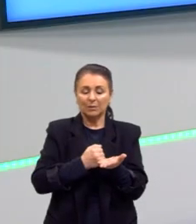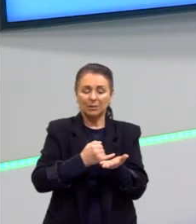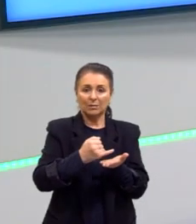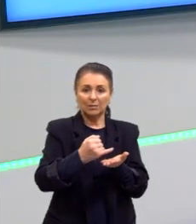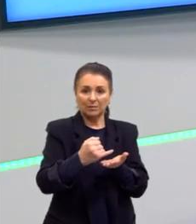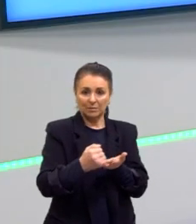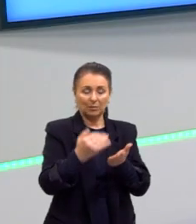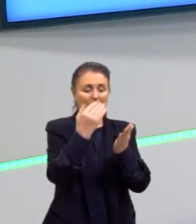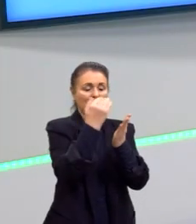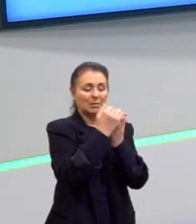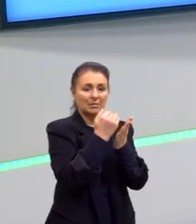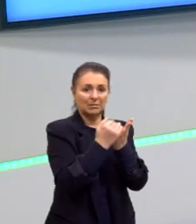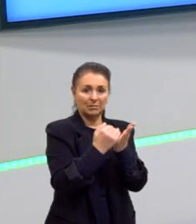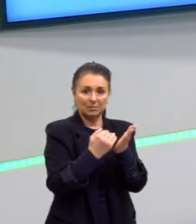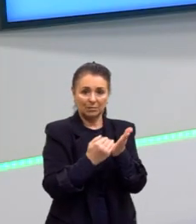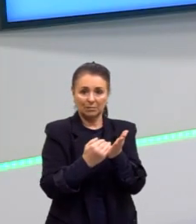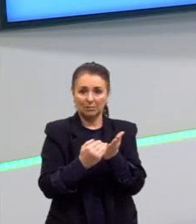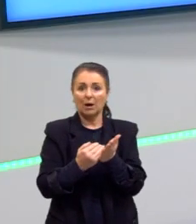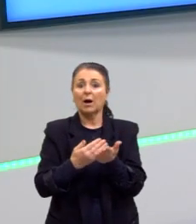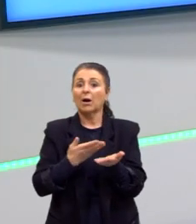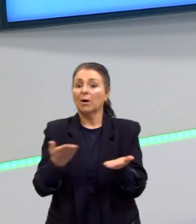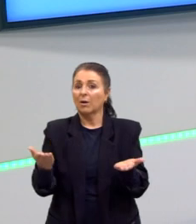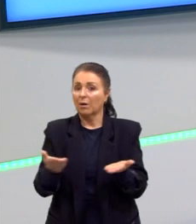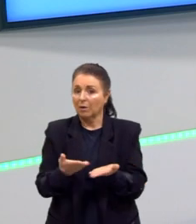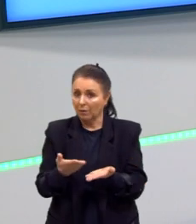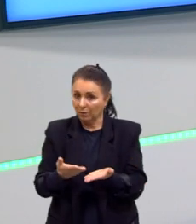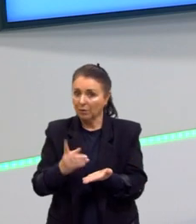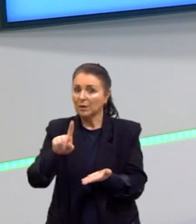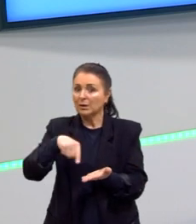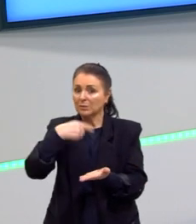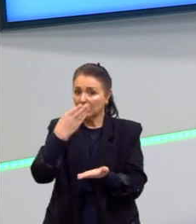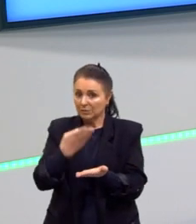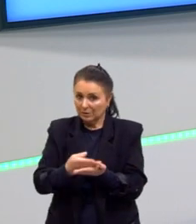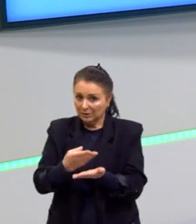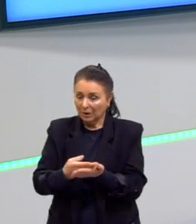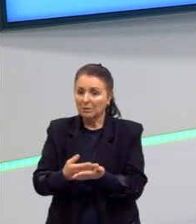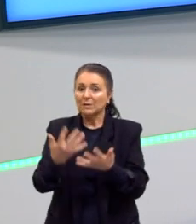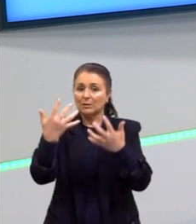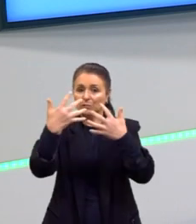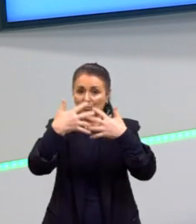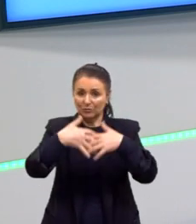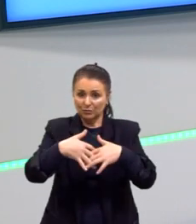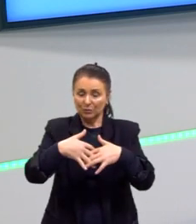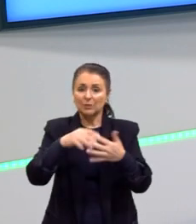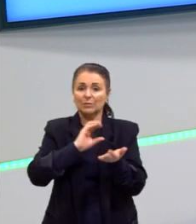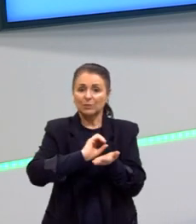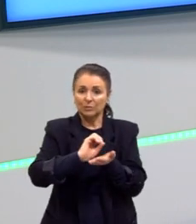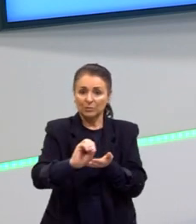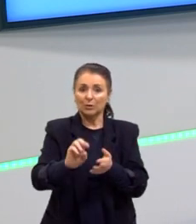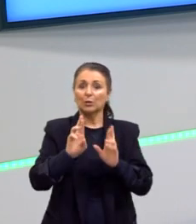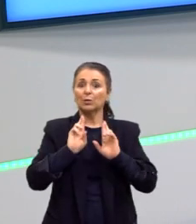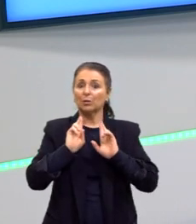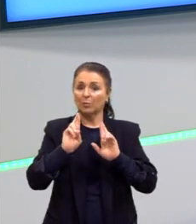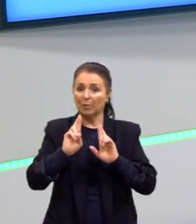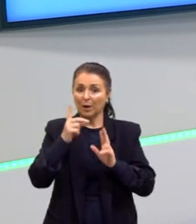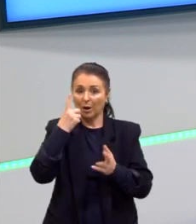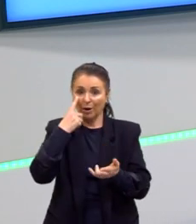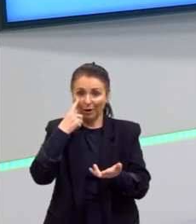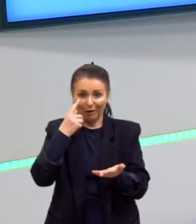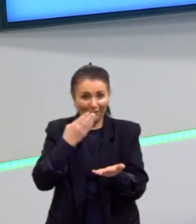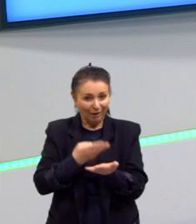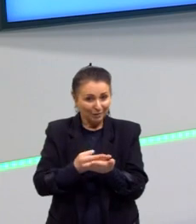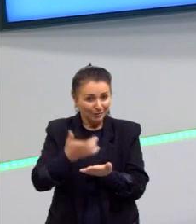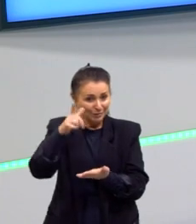aí das classificações a partir de agora a gente vai vendo as funções orgânicas nas próximas aulas eu espero que vocês continuem nos assistindo